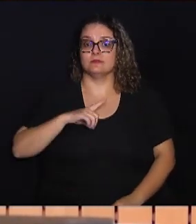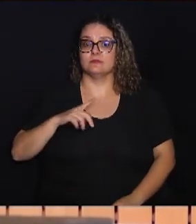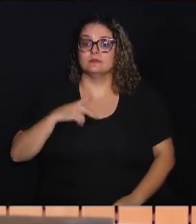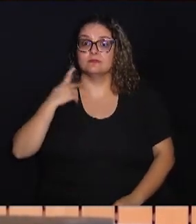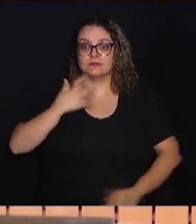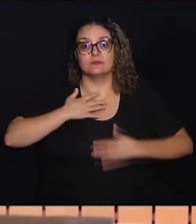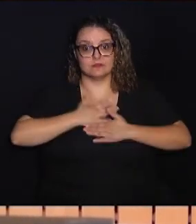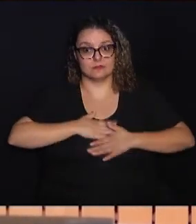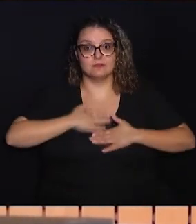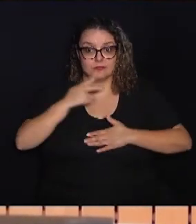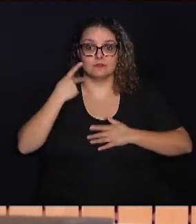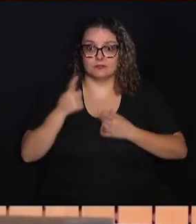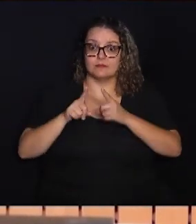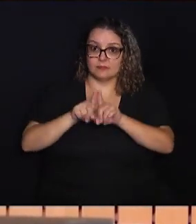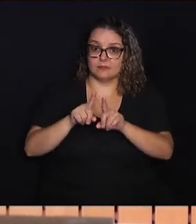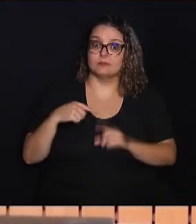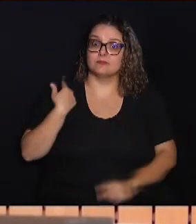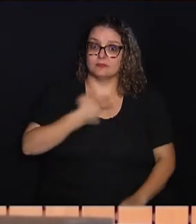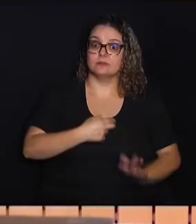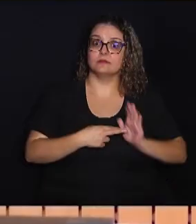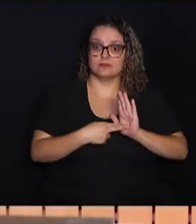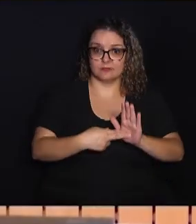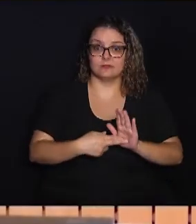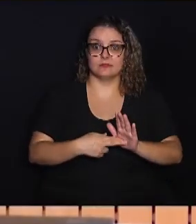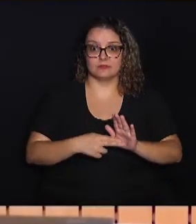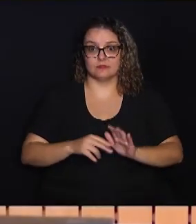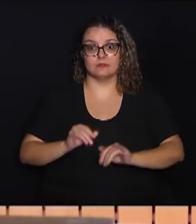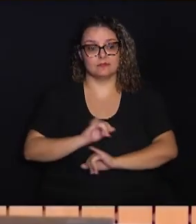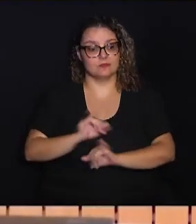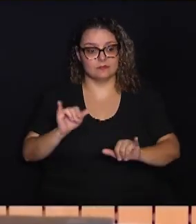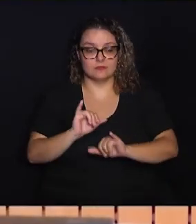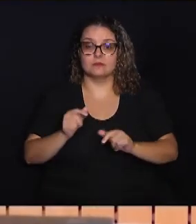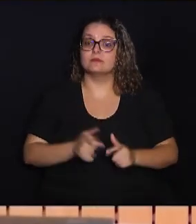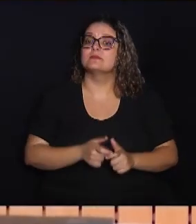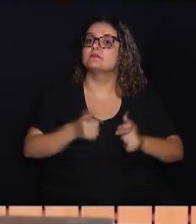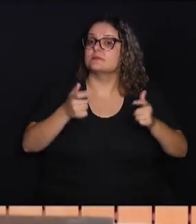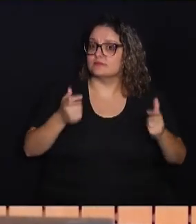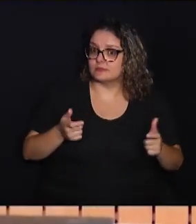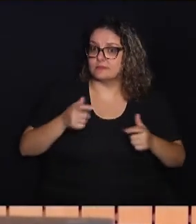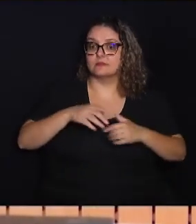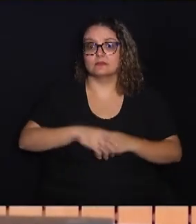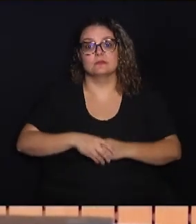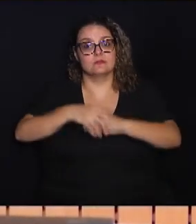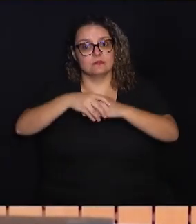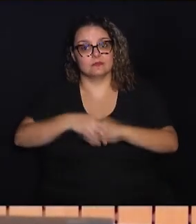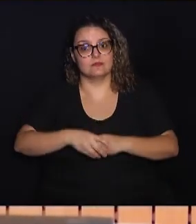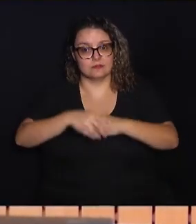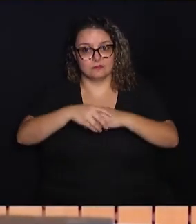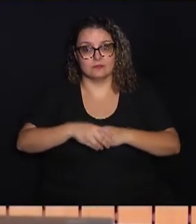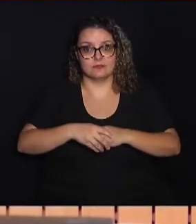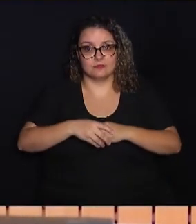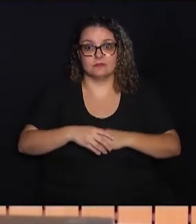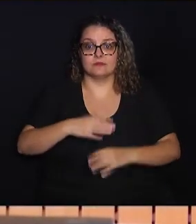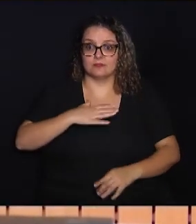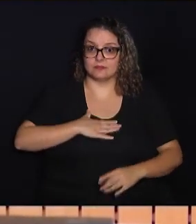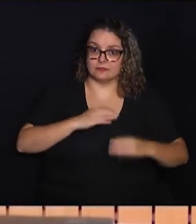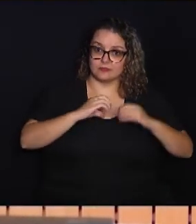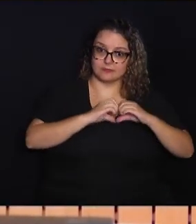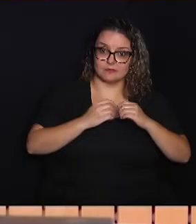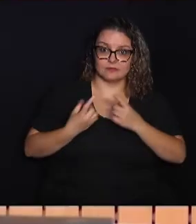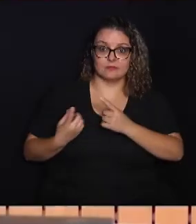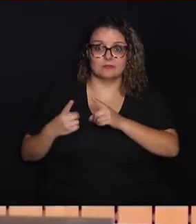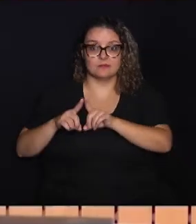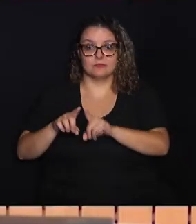em conjunto que nos representou na campanha majoritária saudar e cumprimentar a minha querida companheira